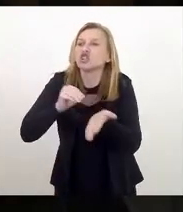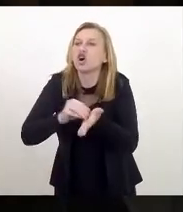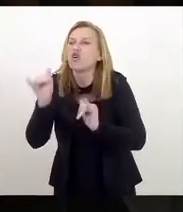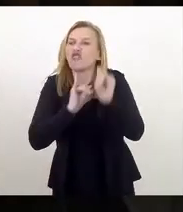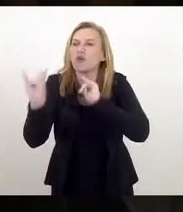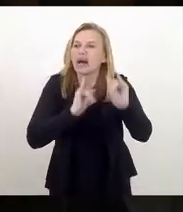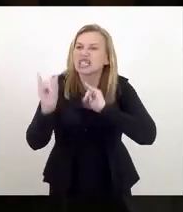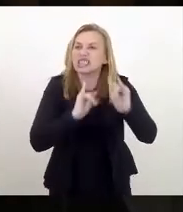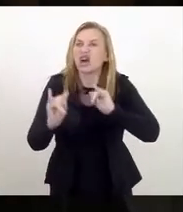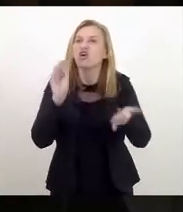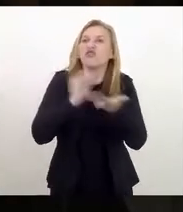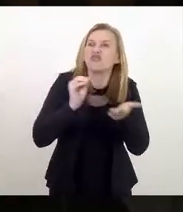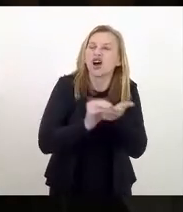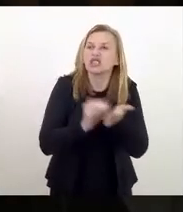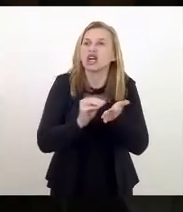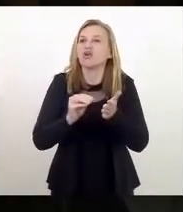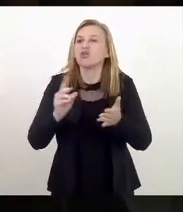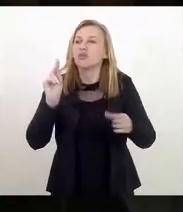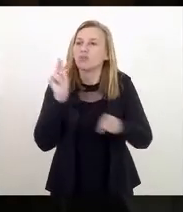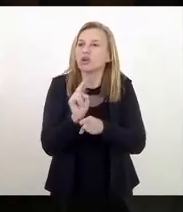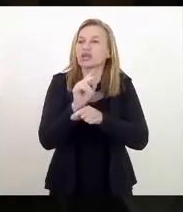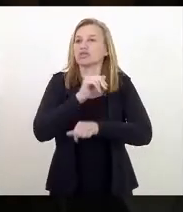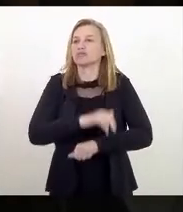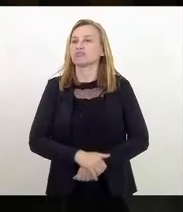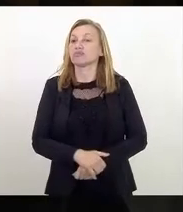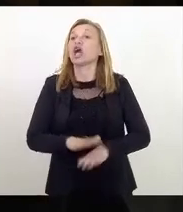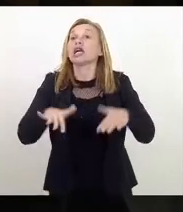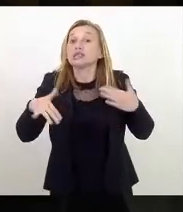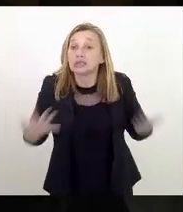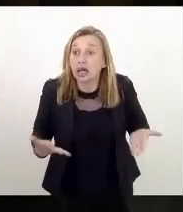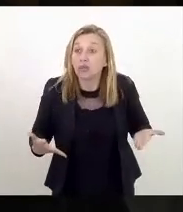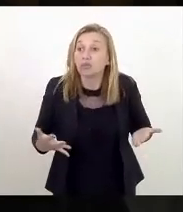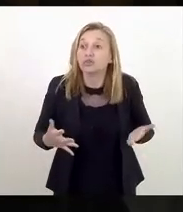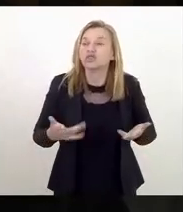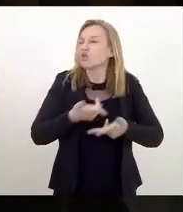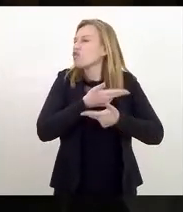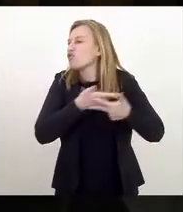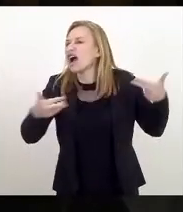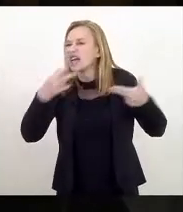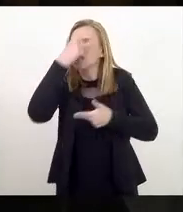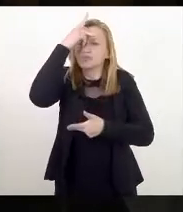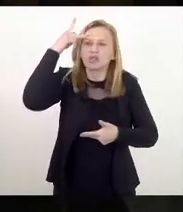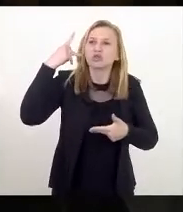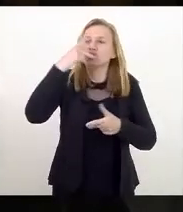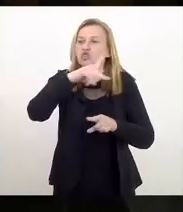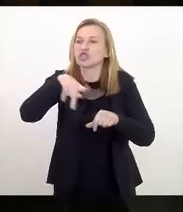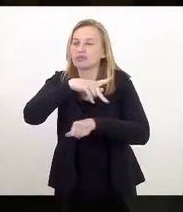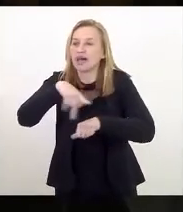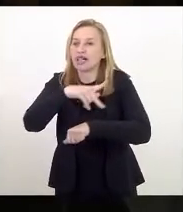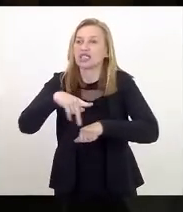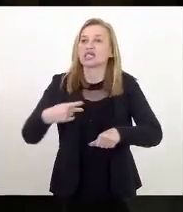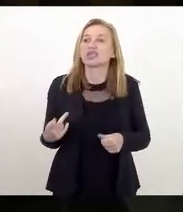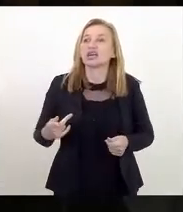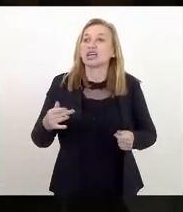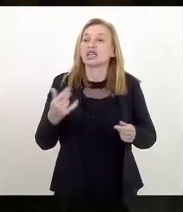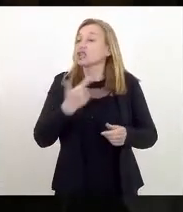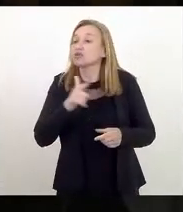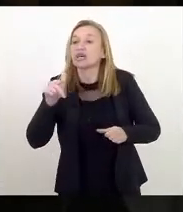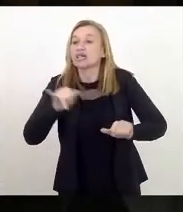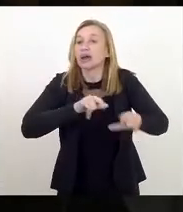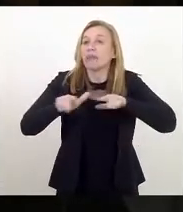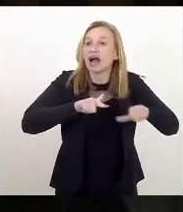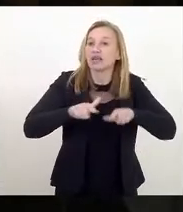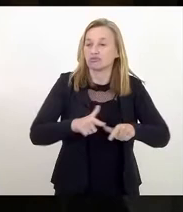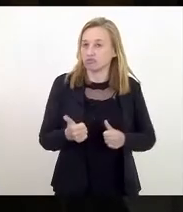informação e faltou prevenção. Então, são muitas as pessoas nesse país que estão sem emprego.